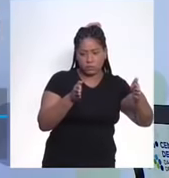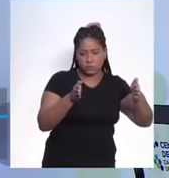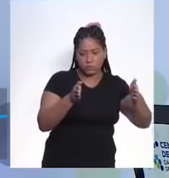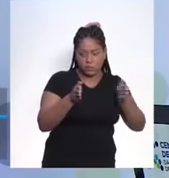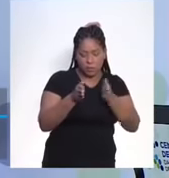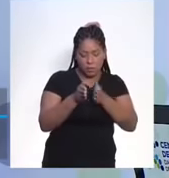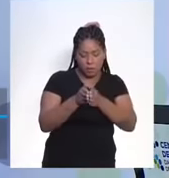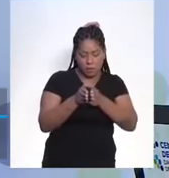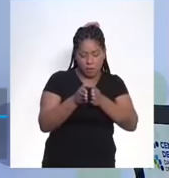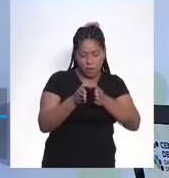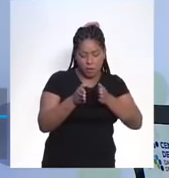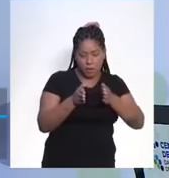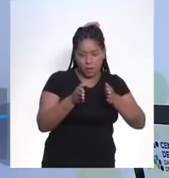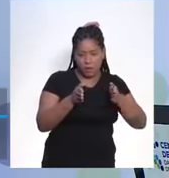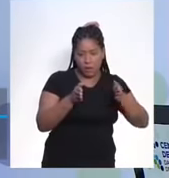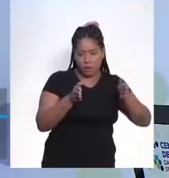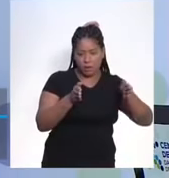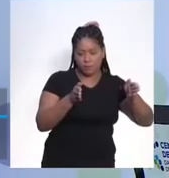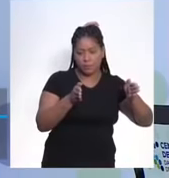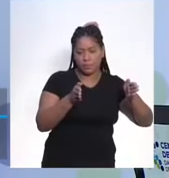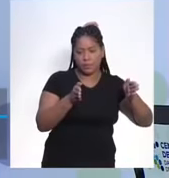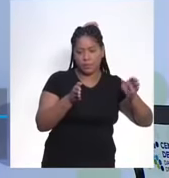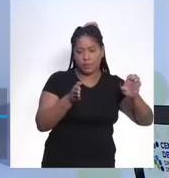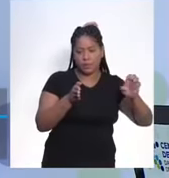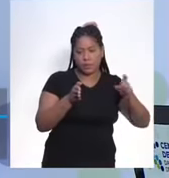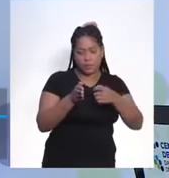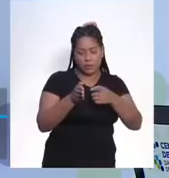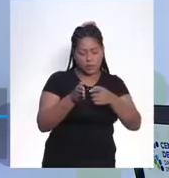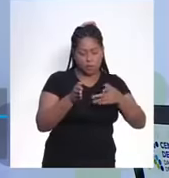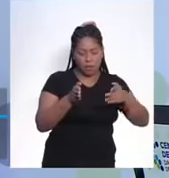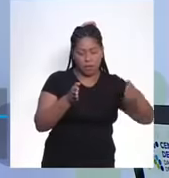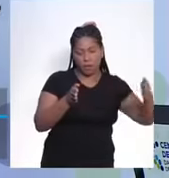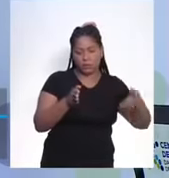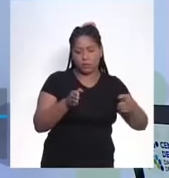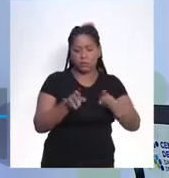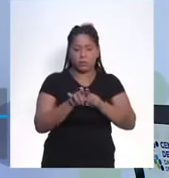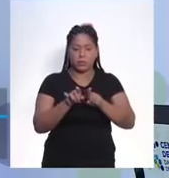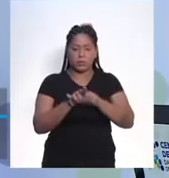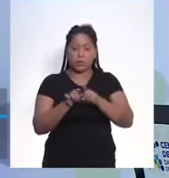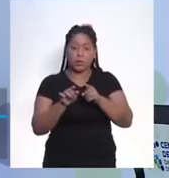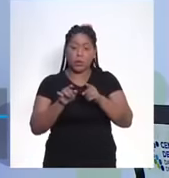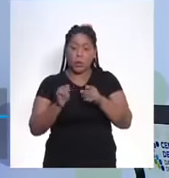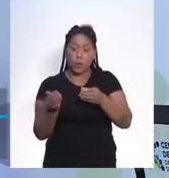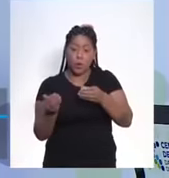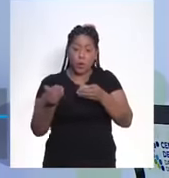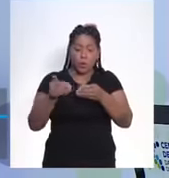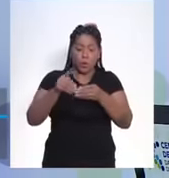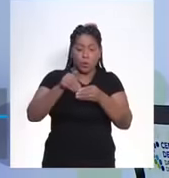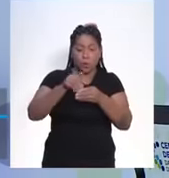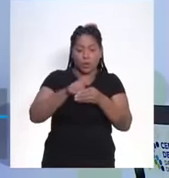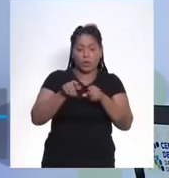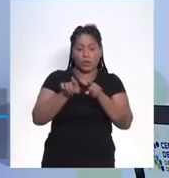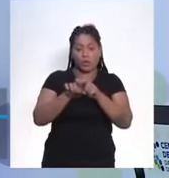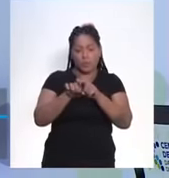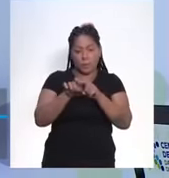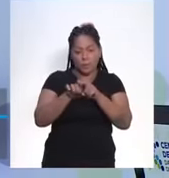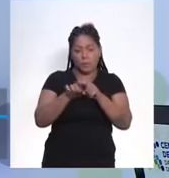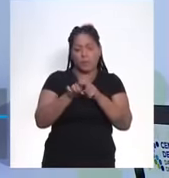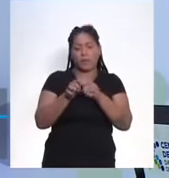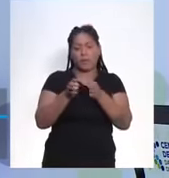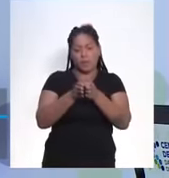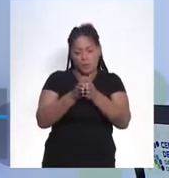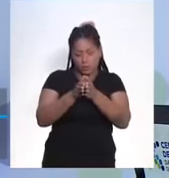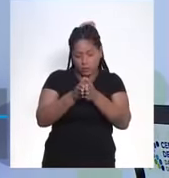para a esquerda nesse caso aí para vocês e quando eu estou adicionando eu estou movimentando para